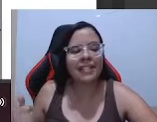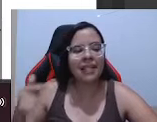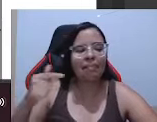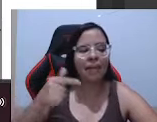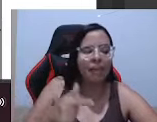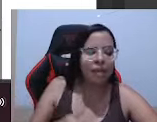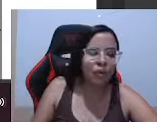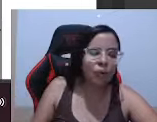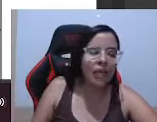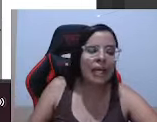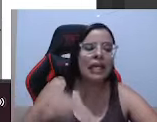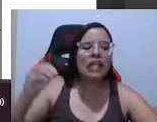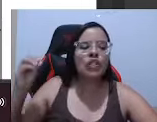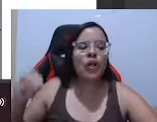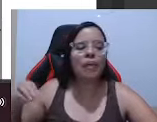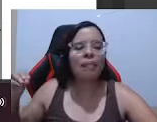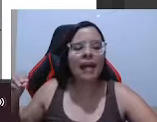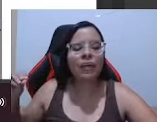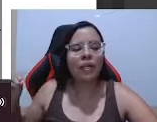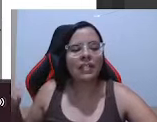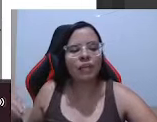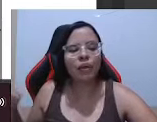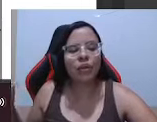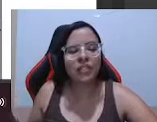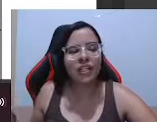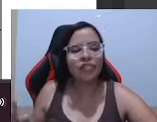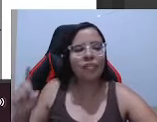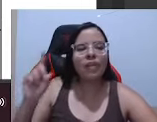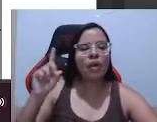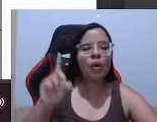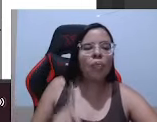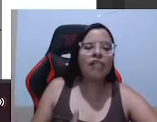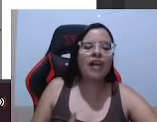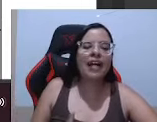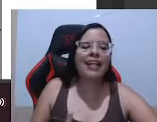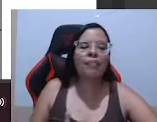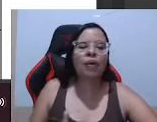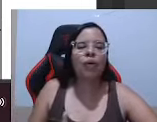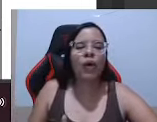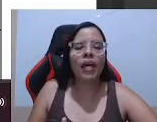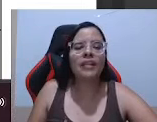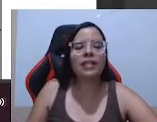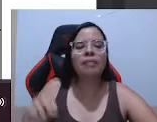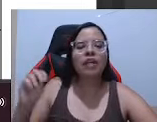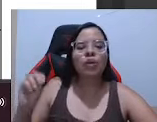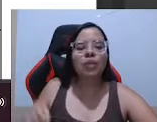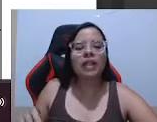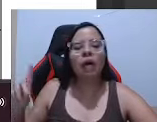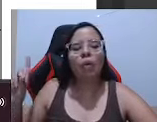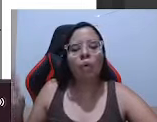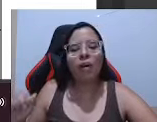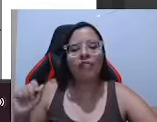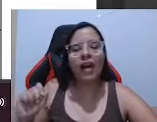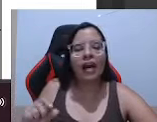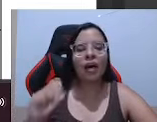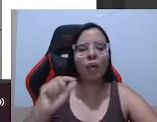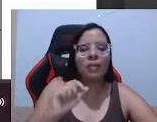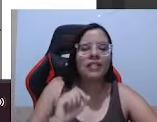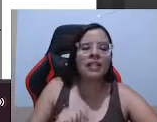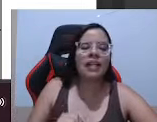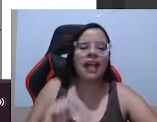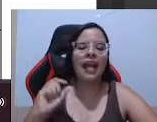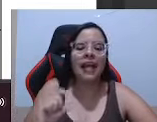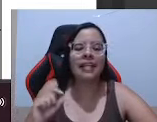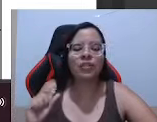educação básica PEB 1, né? Só que para educação inclusiva, uma vaga na ampla concorrência, total uma vaga,